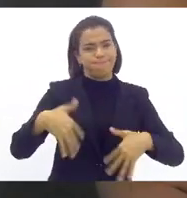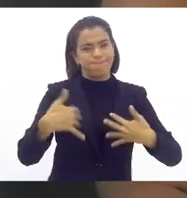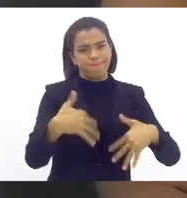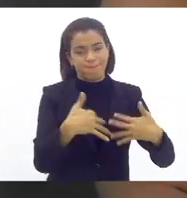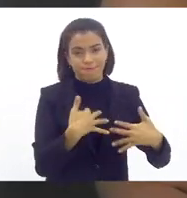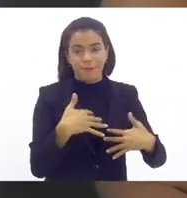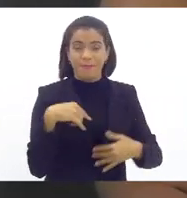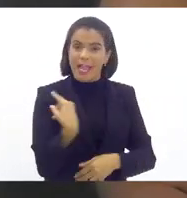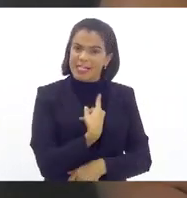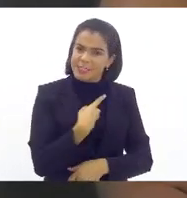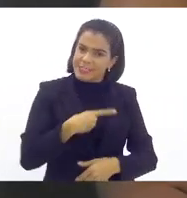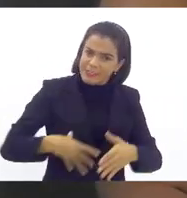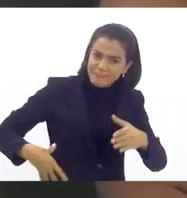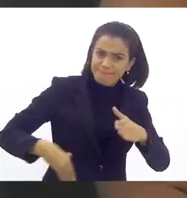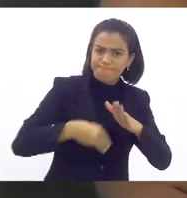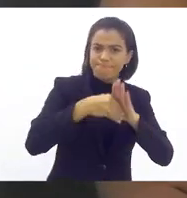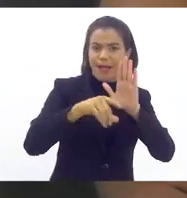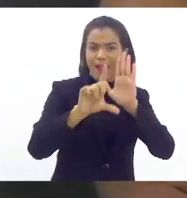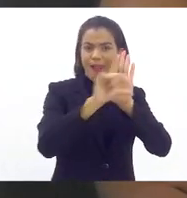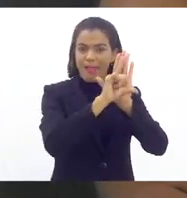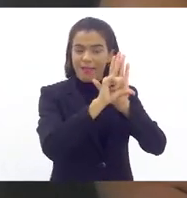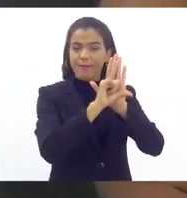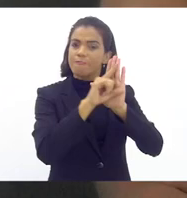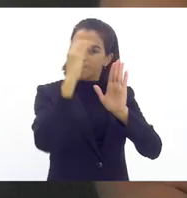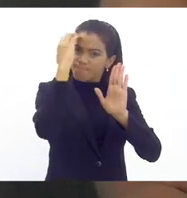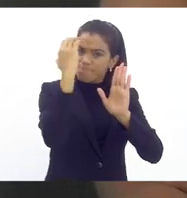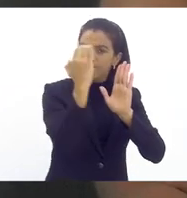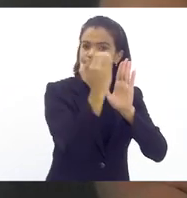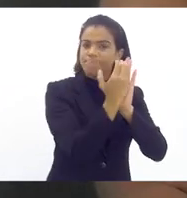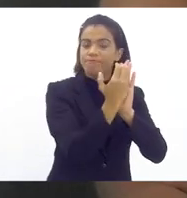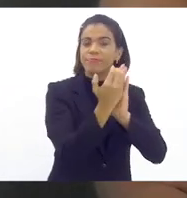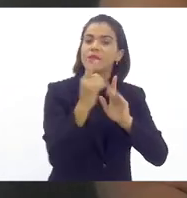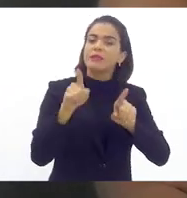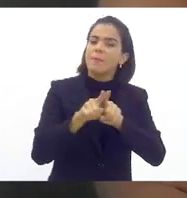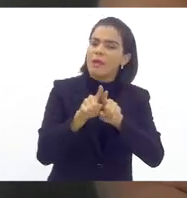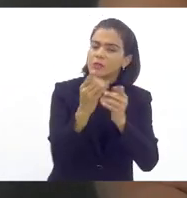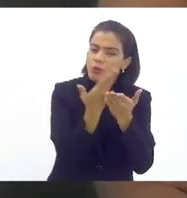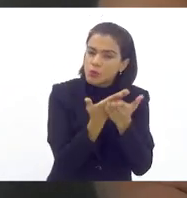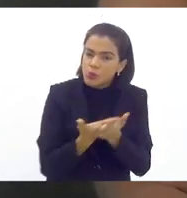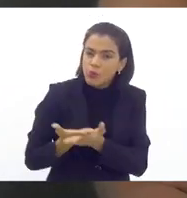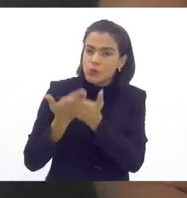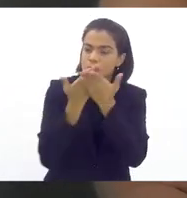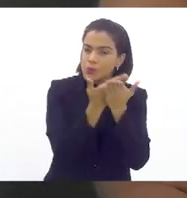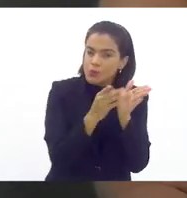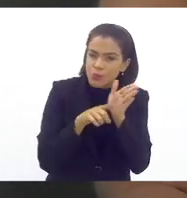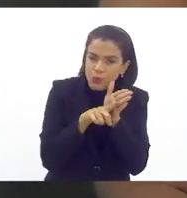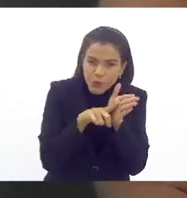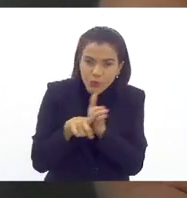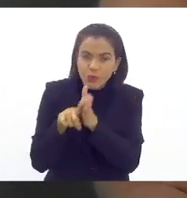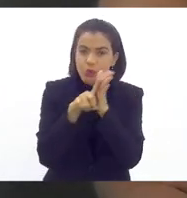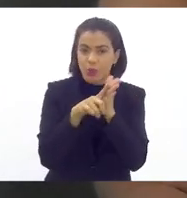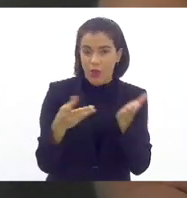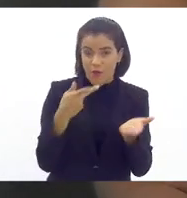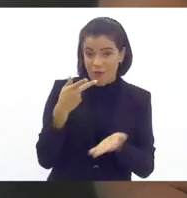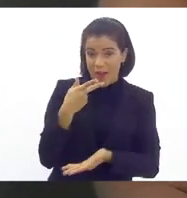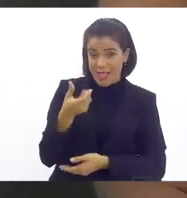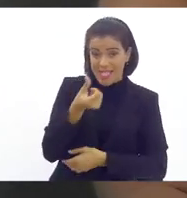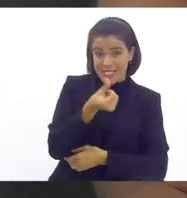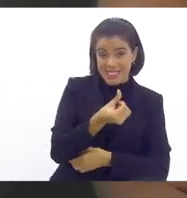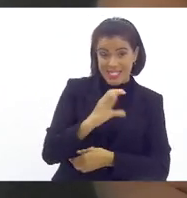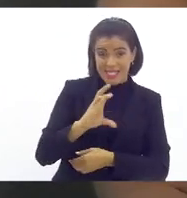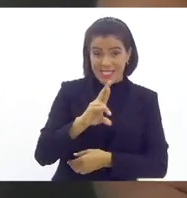implementar a lei com seriedade, mas com muito estudo, porque foi o que eu falei hoje de manhã na sexta CRE.